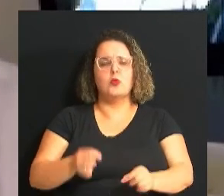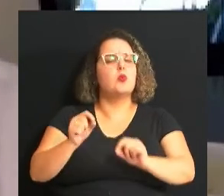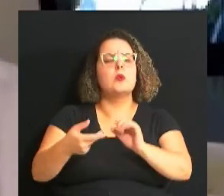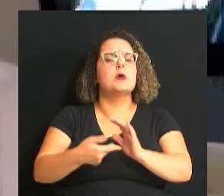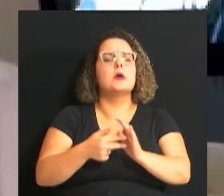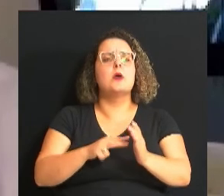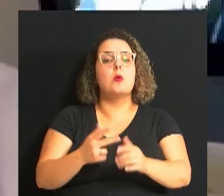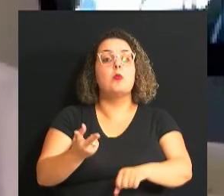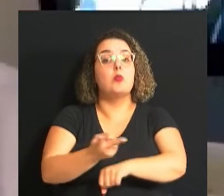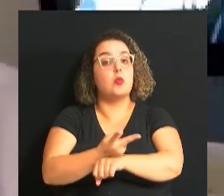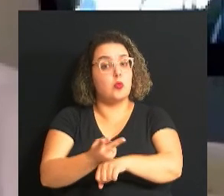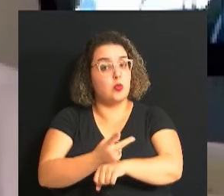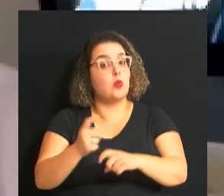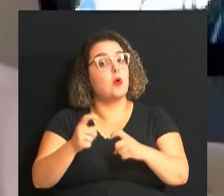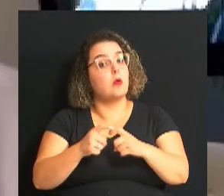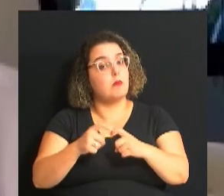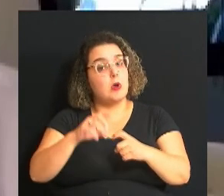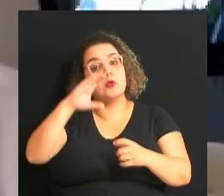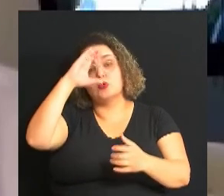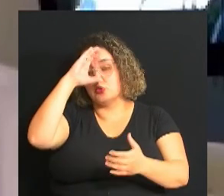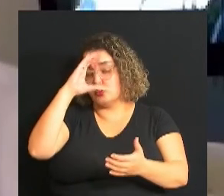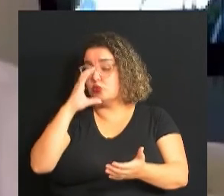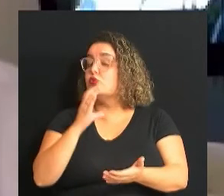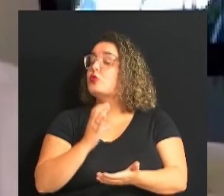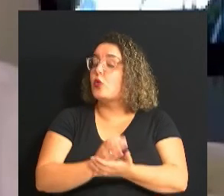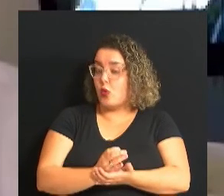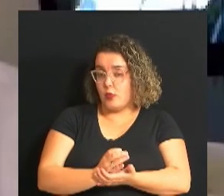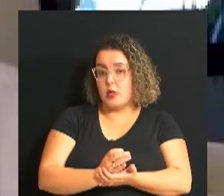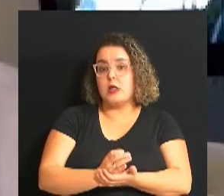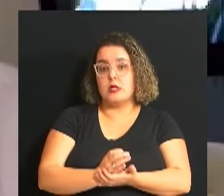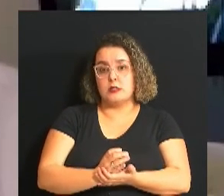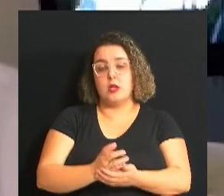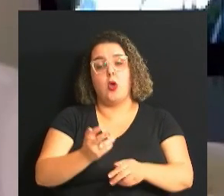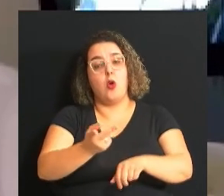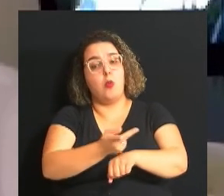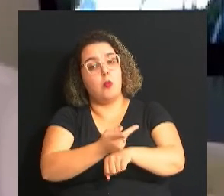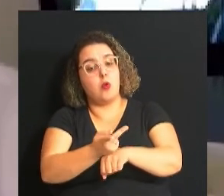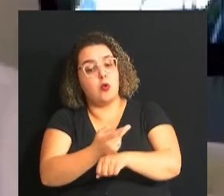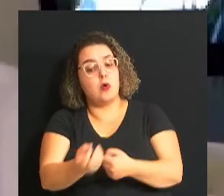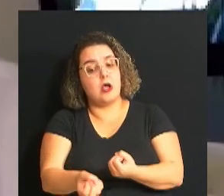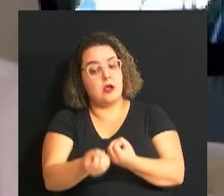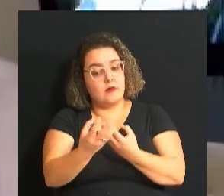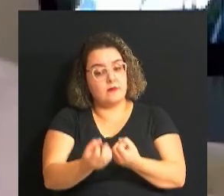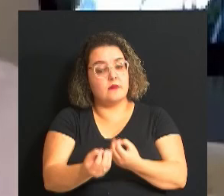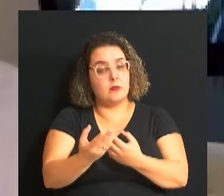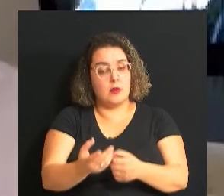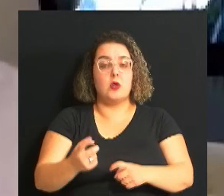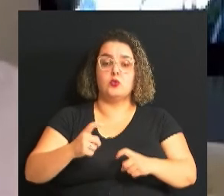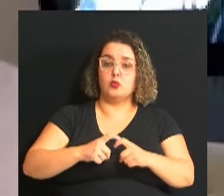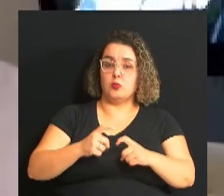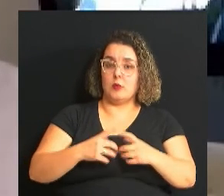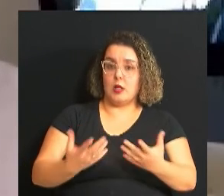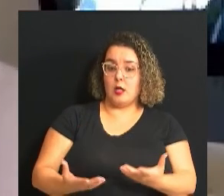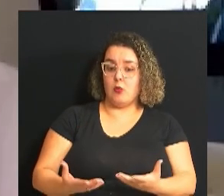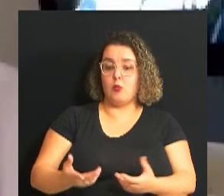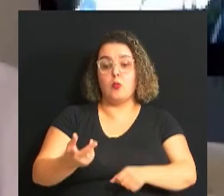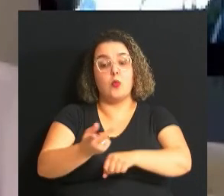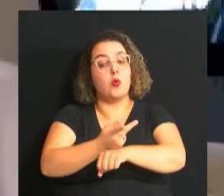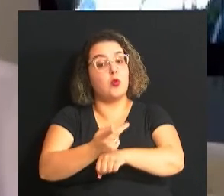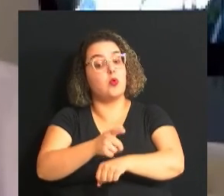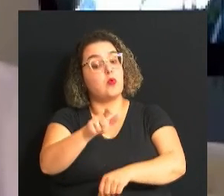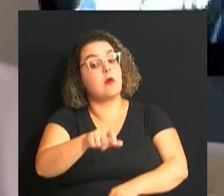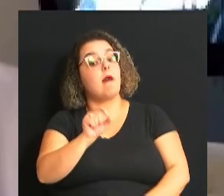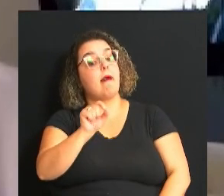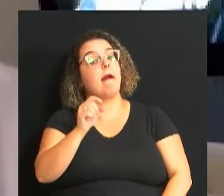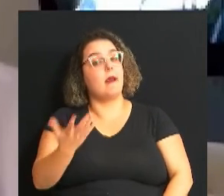Procure um médico seu de confiança, procure se informar sobre esse médico, procure se informar sobre o hospital